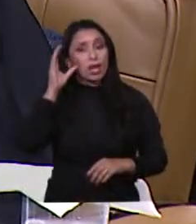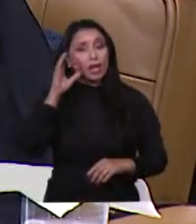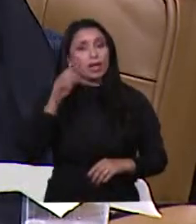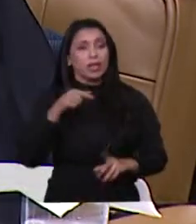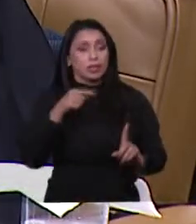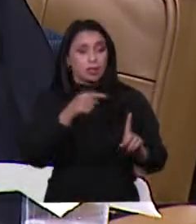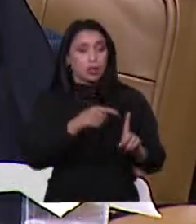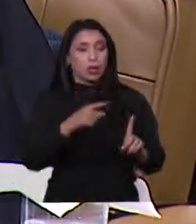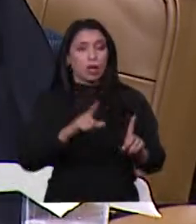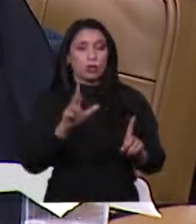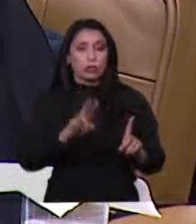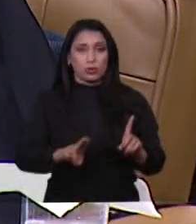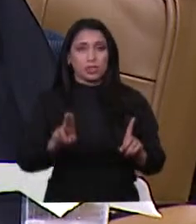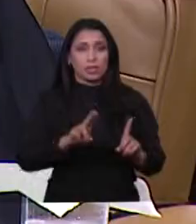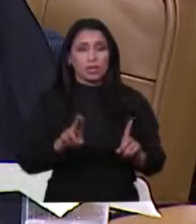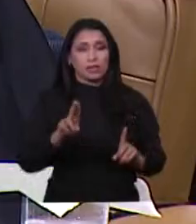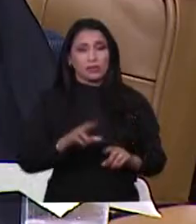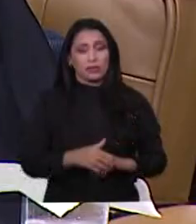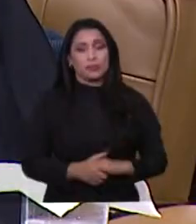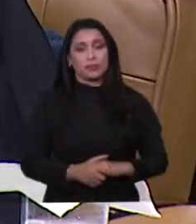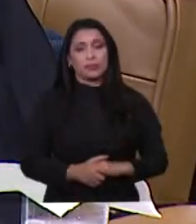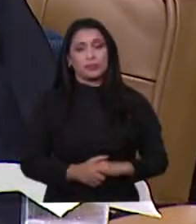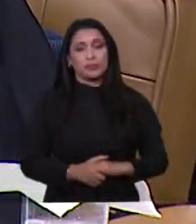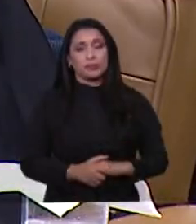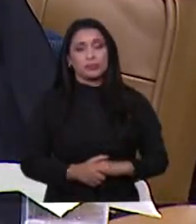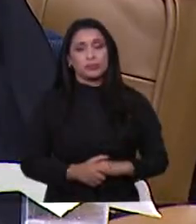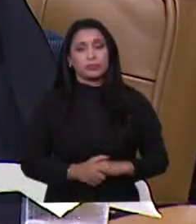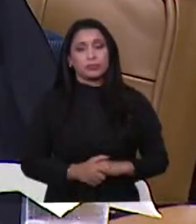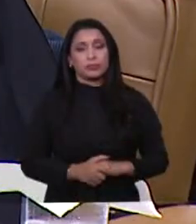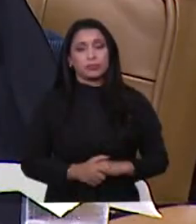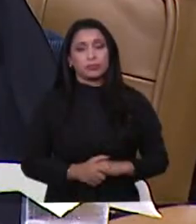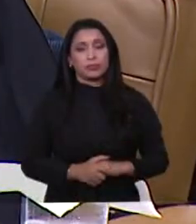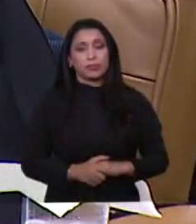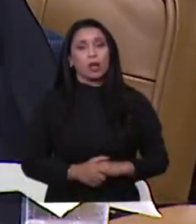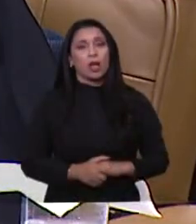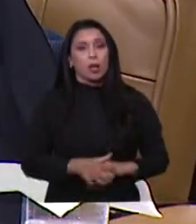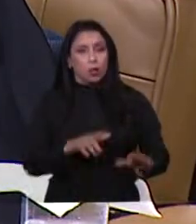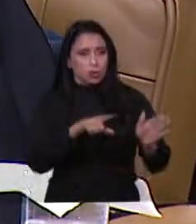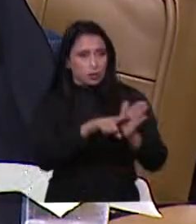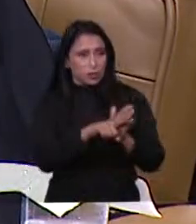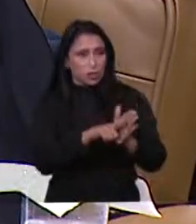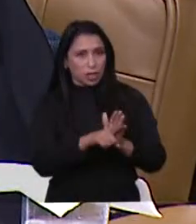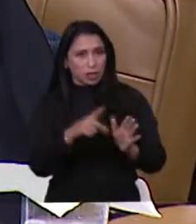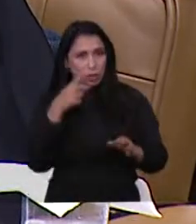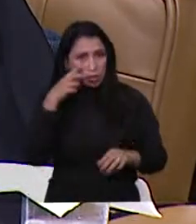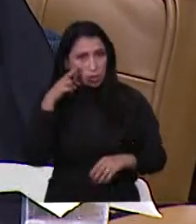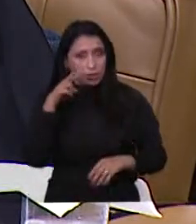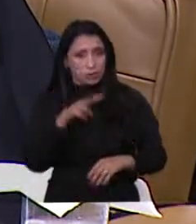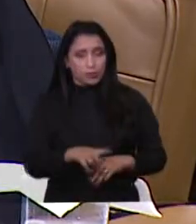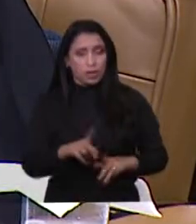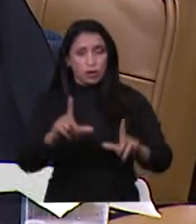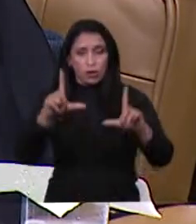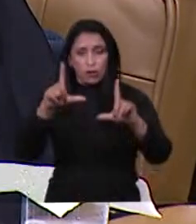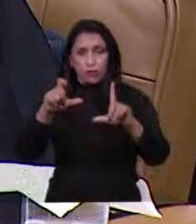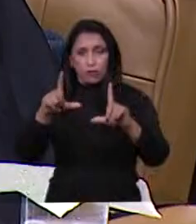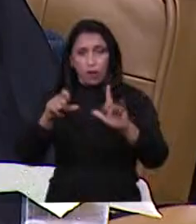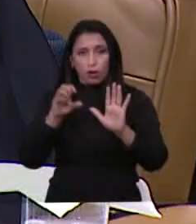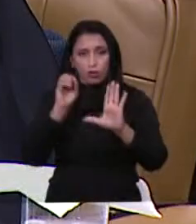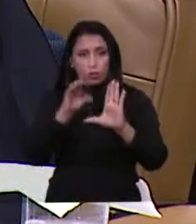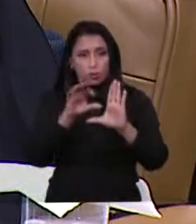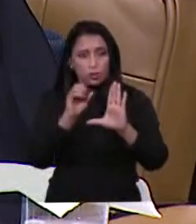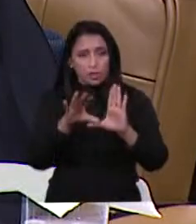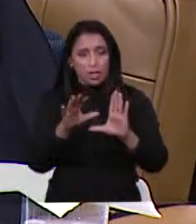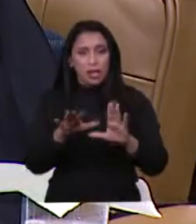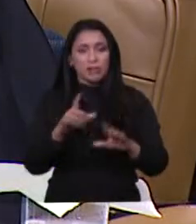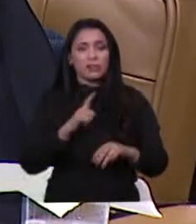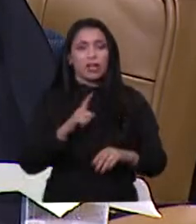poder do réu no dia dos fatos. Concluíram os senhores peritos que as fotos e vídeos retratam as proximidades